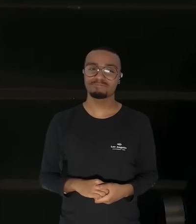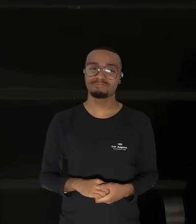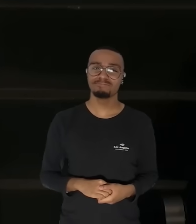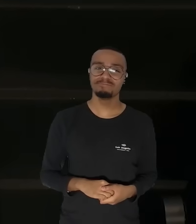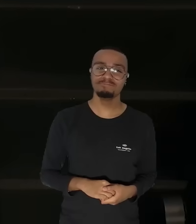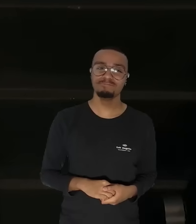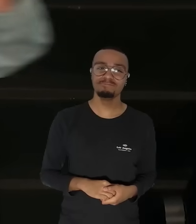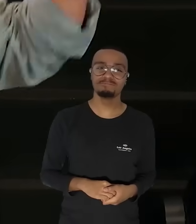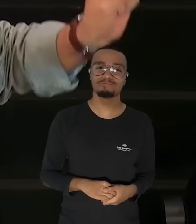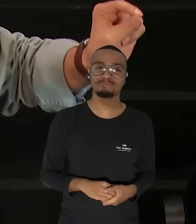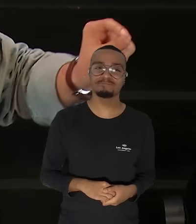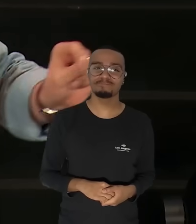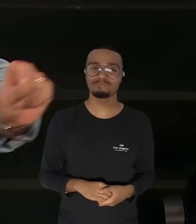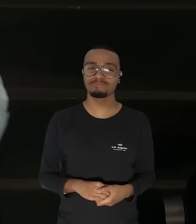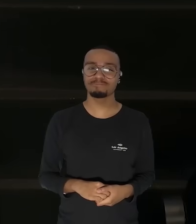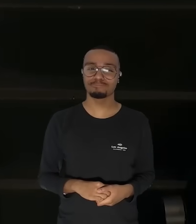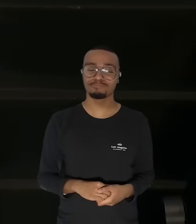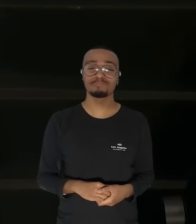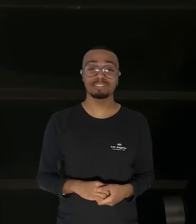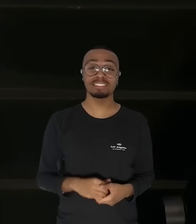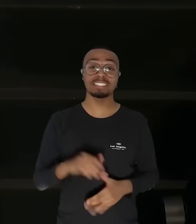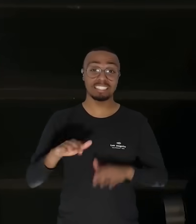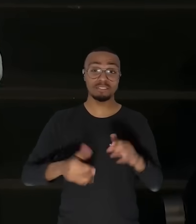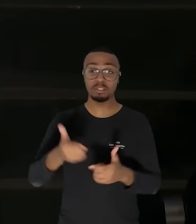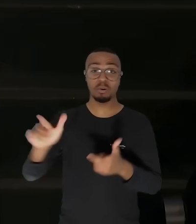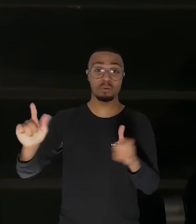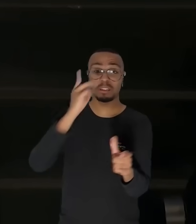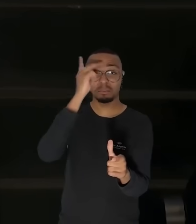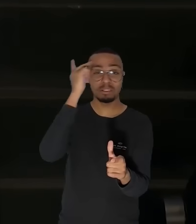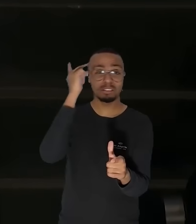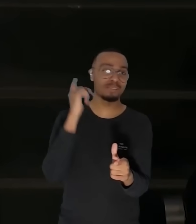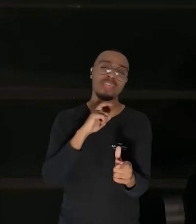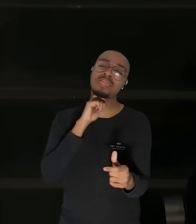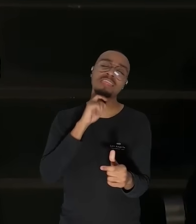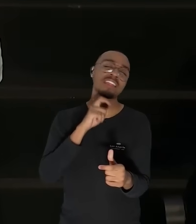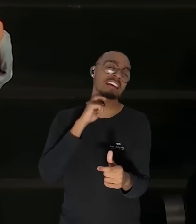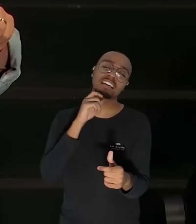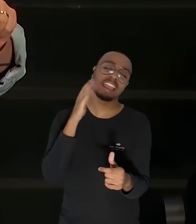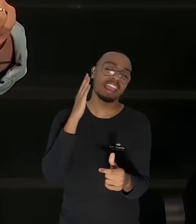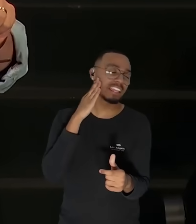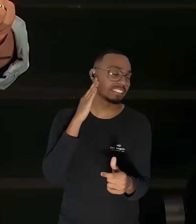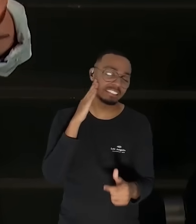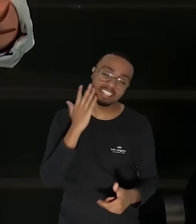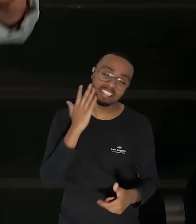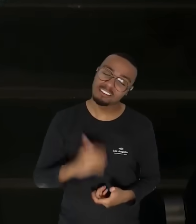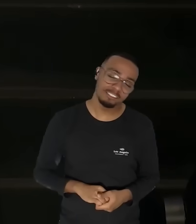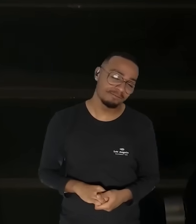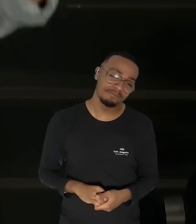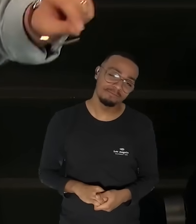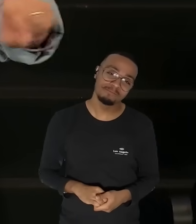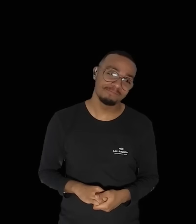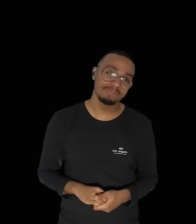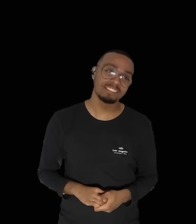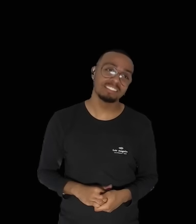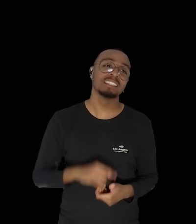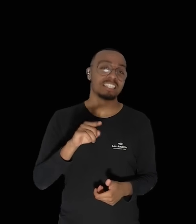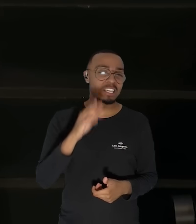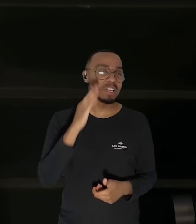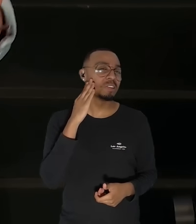muitas vezes ninguém sabe. E eu sei que tem gente aqui vivendo